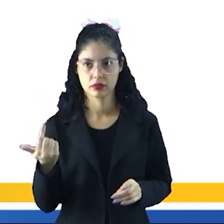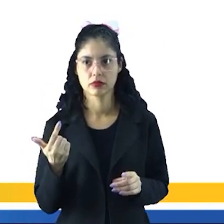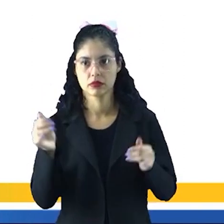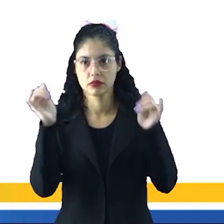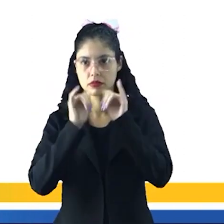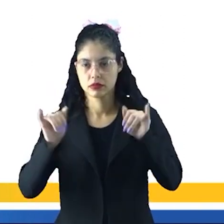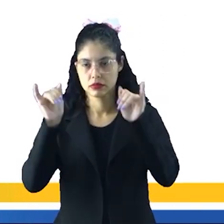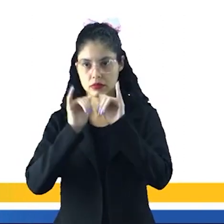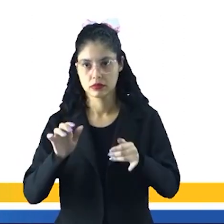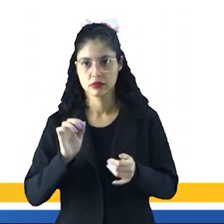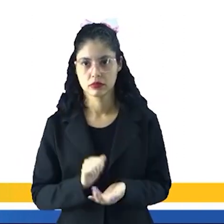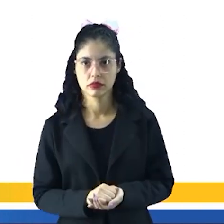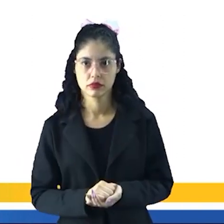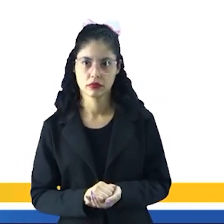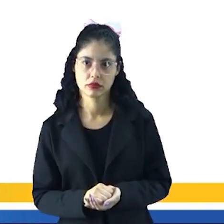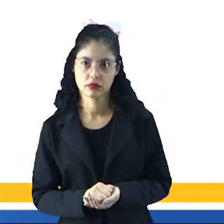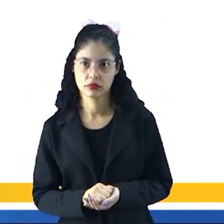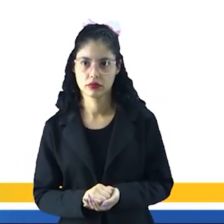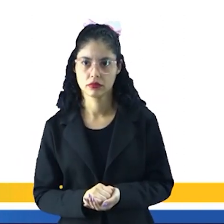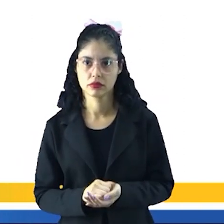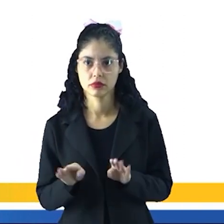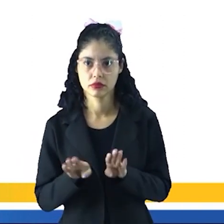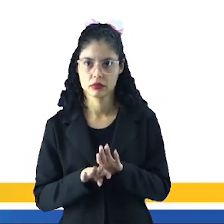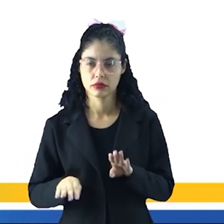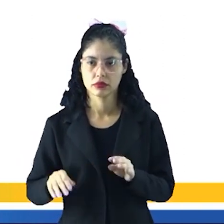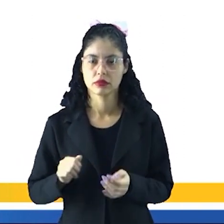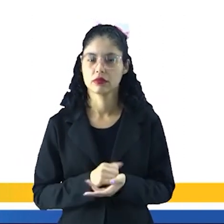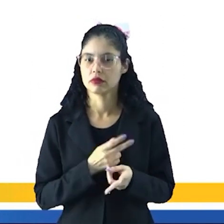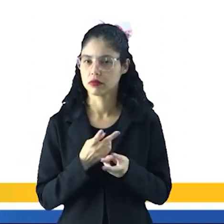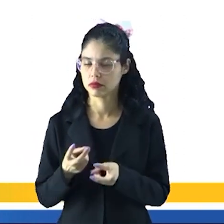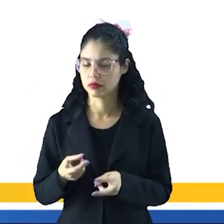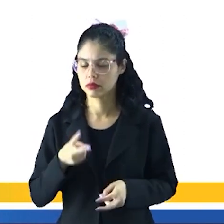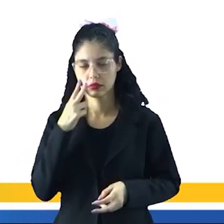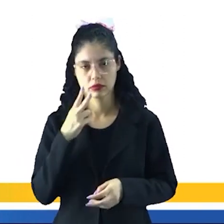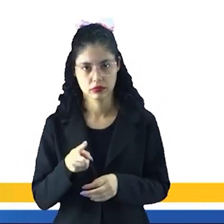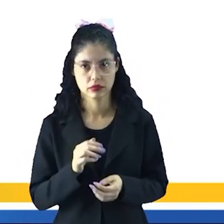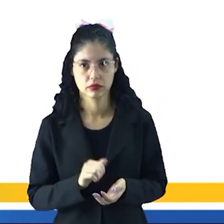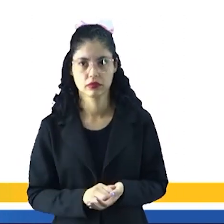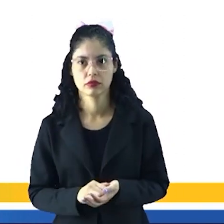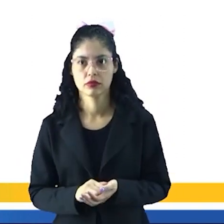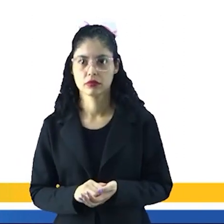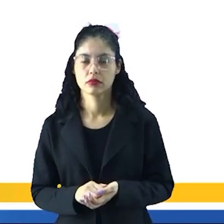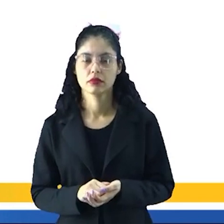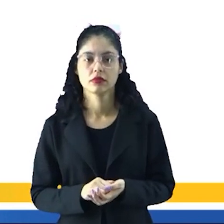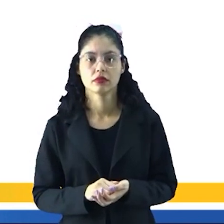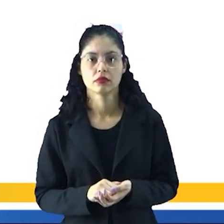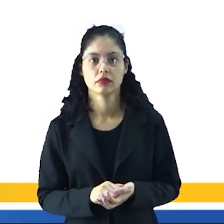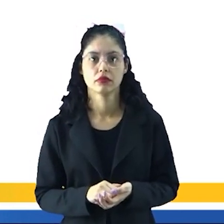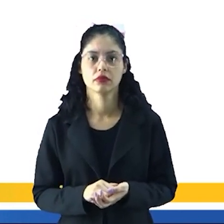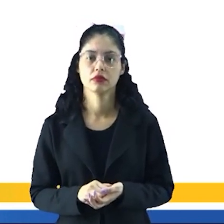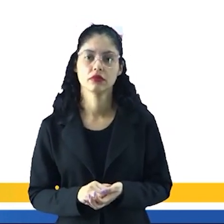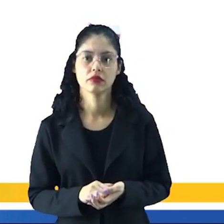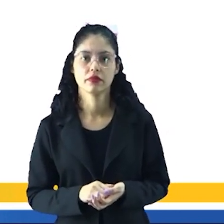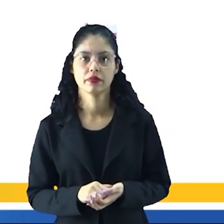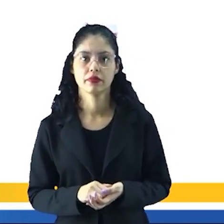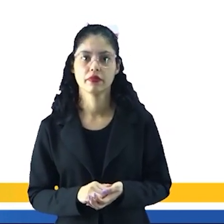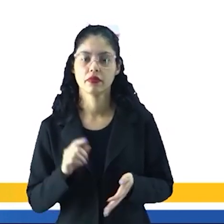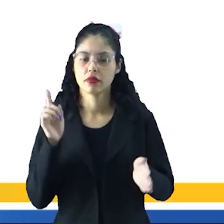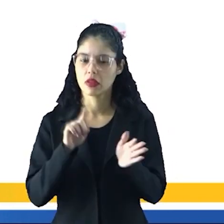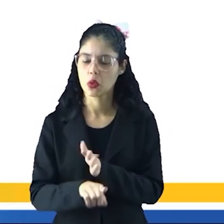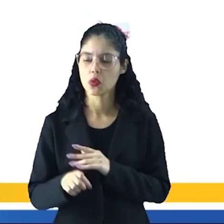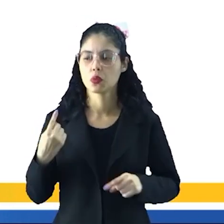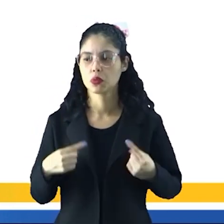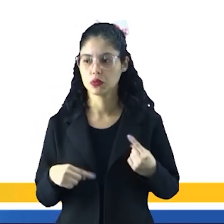se encontrassem outros caminhos de divulgação. Então, observa, gente, que é uma obra de